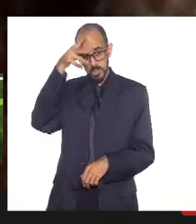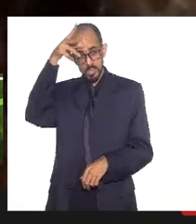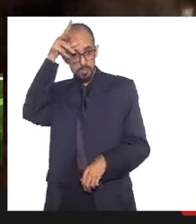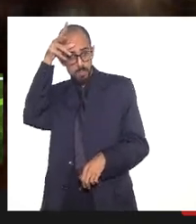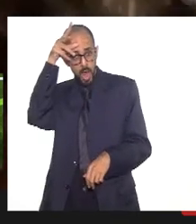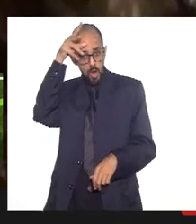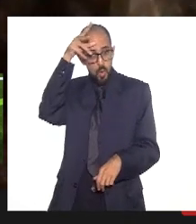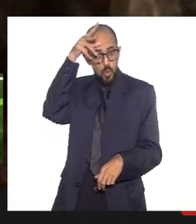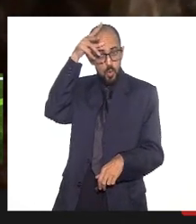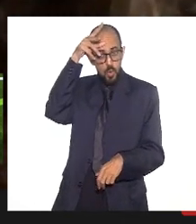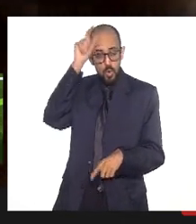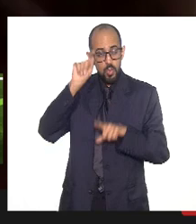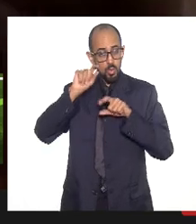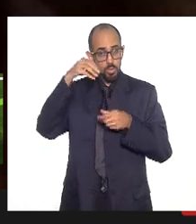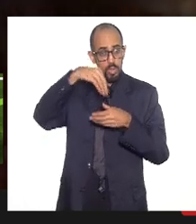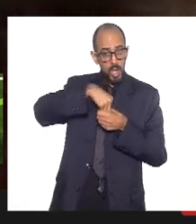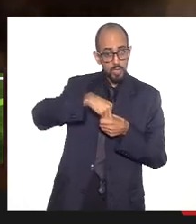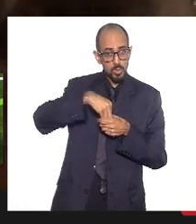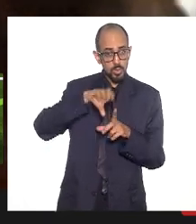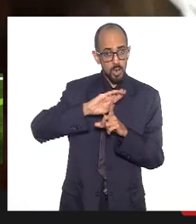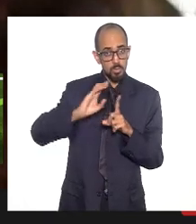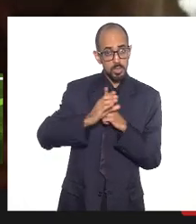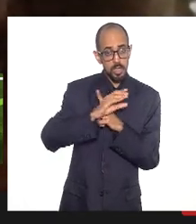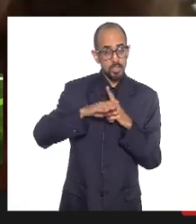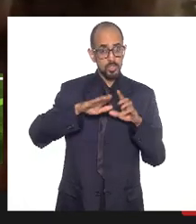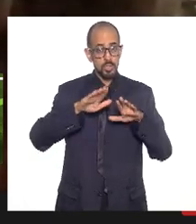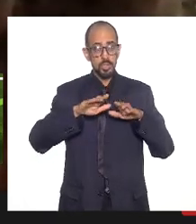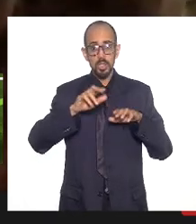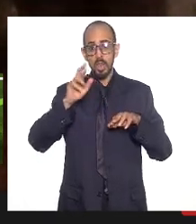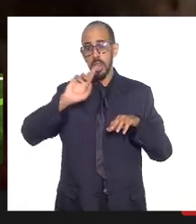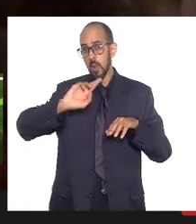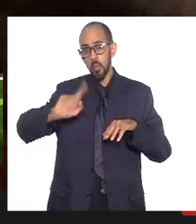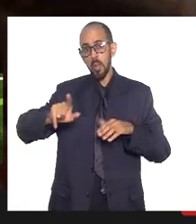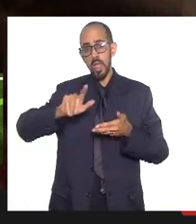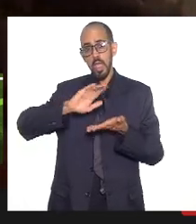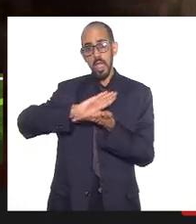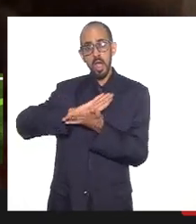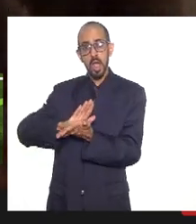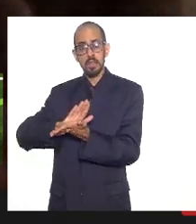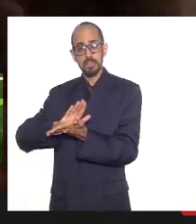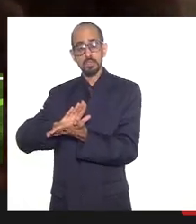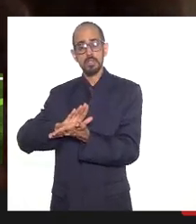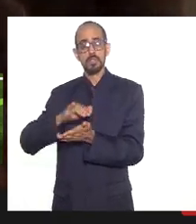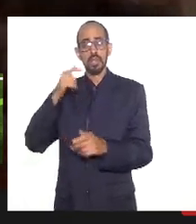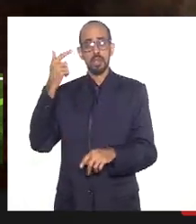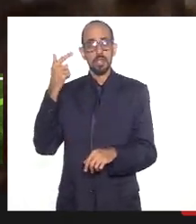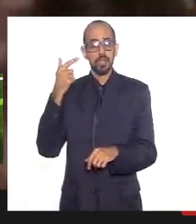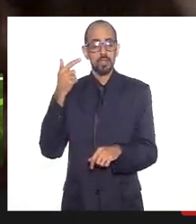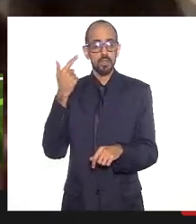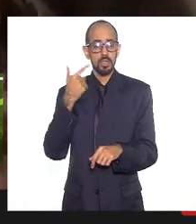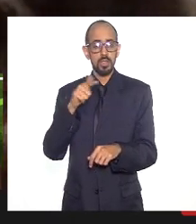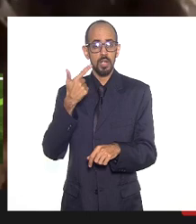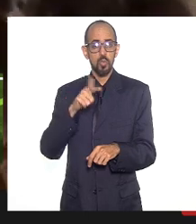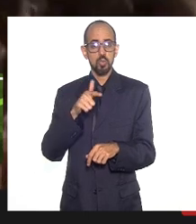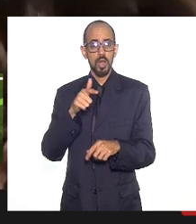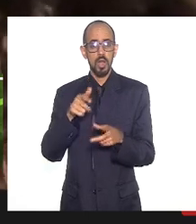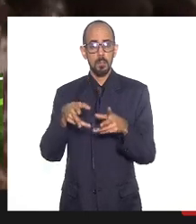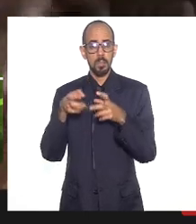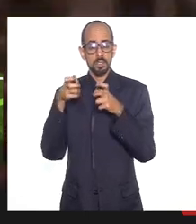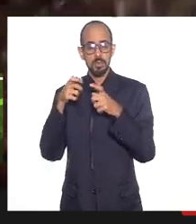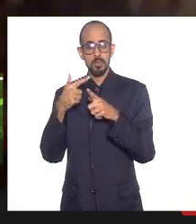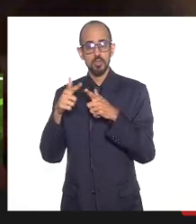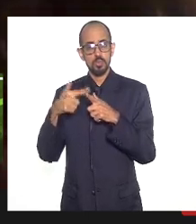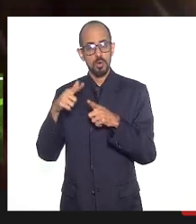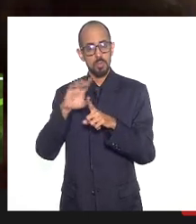territórios e uma escola que não é antirracista, que não leva em consideração as questões das